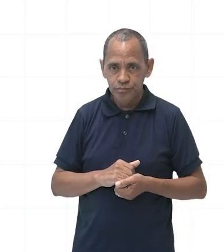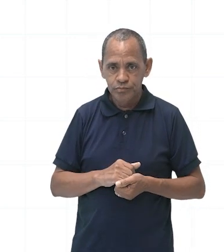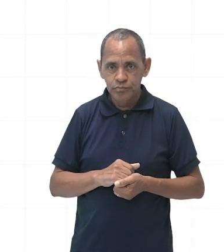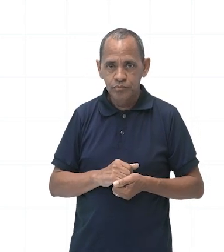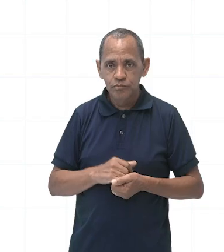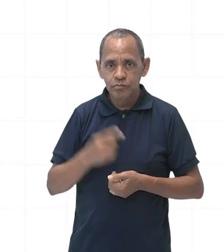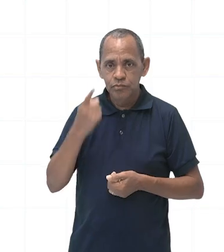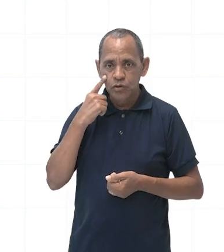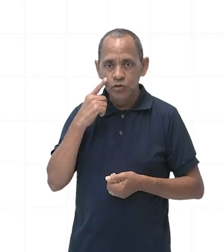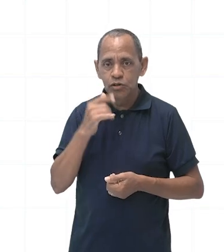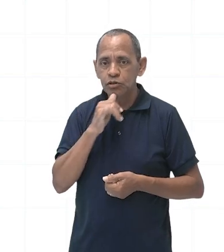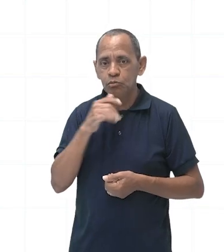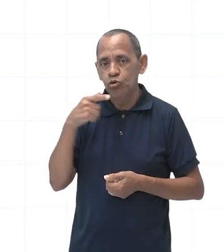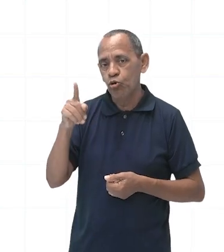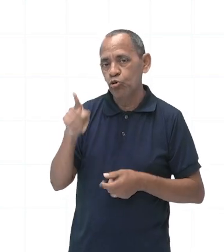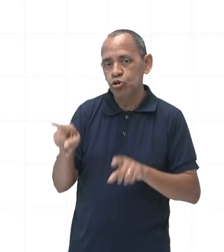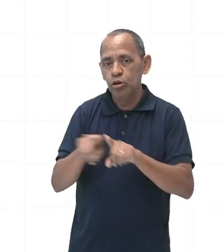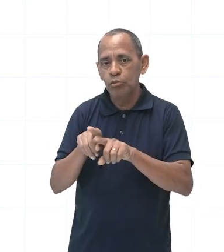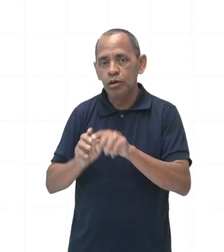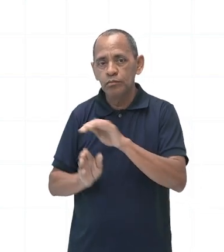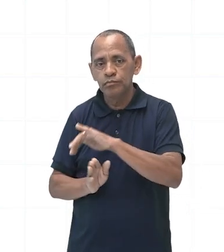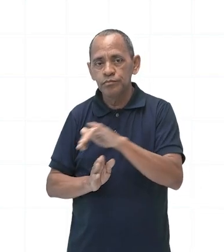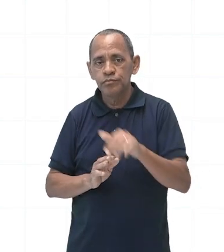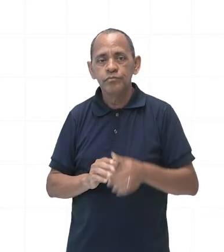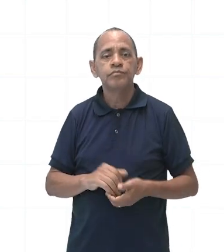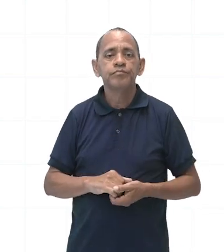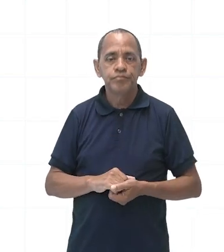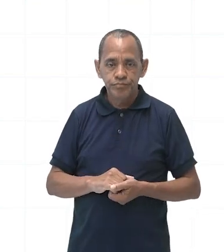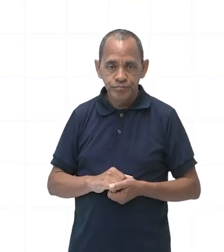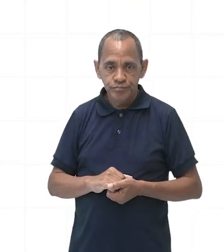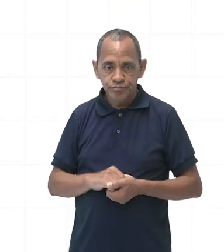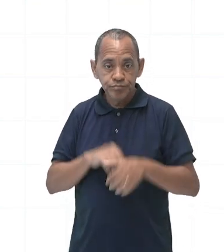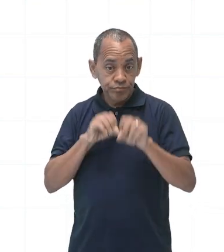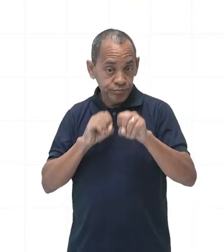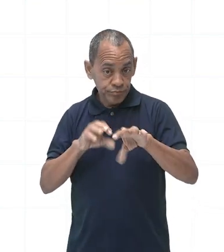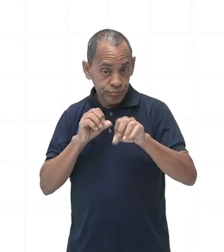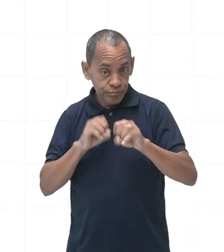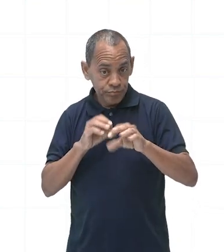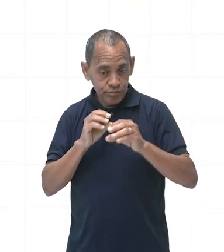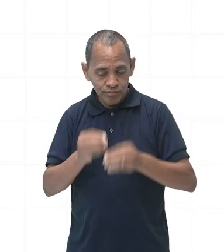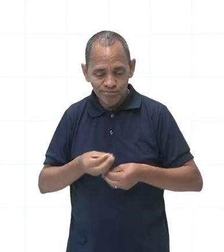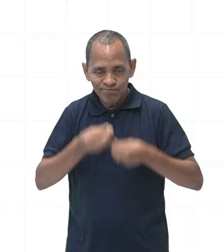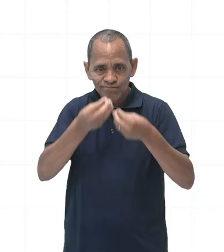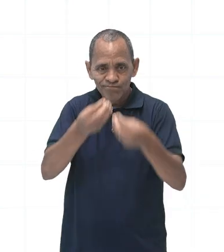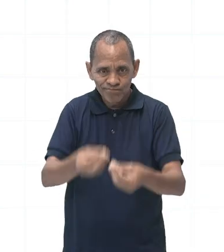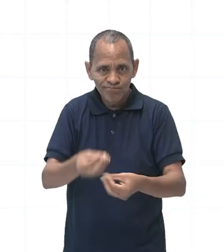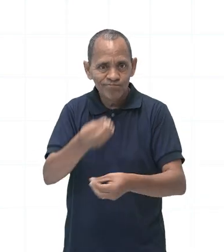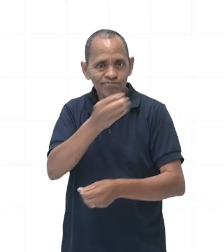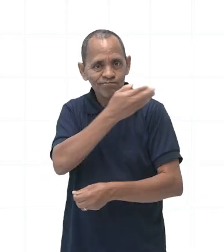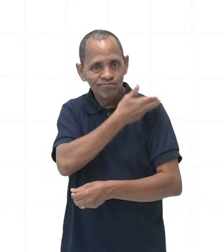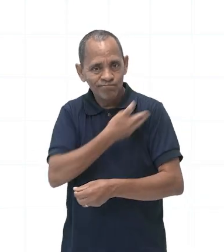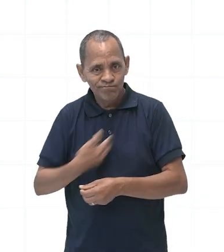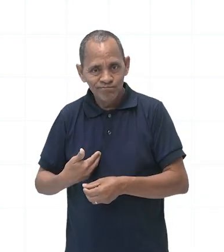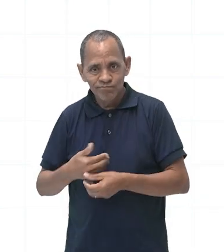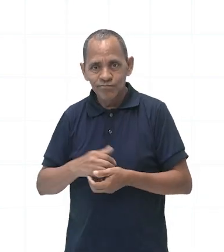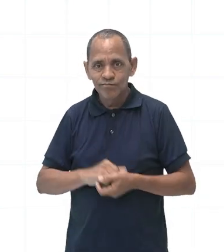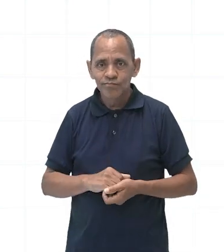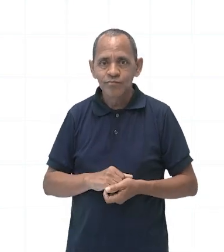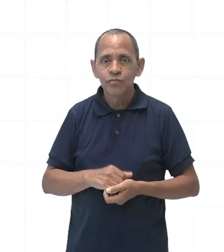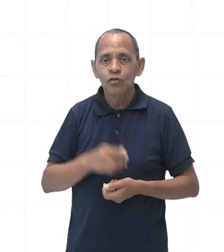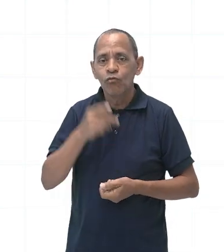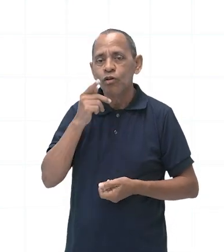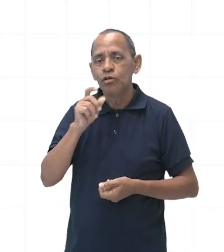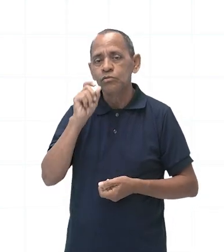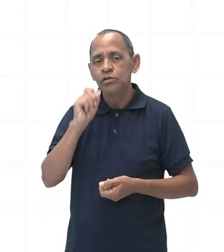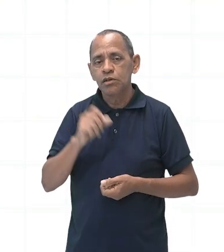chamamos de agente da passiva. Vamos observar outros exemplos. Olha só. A educação é ofertada pelo